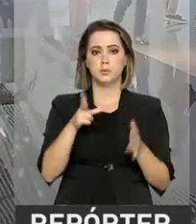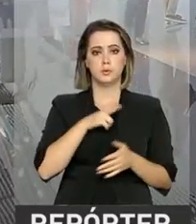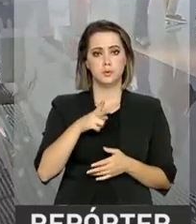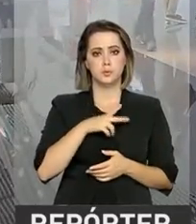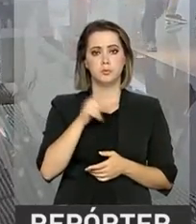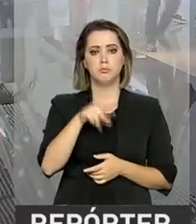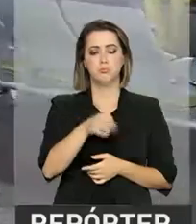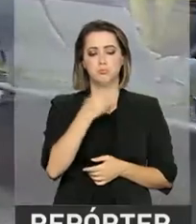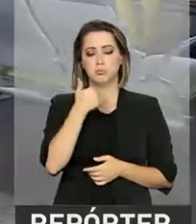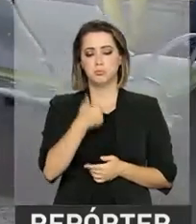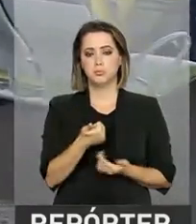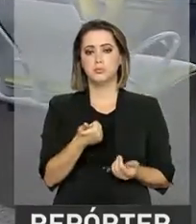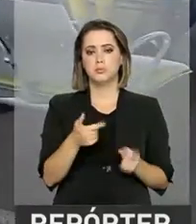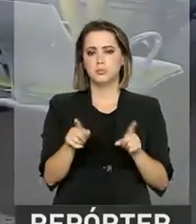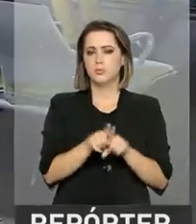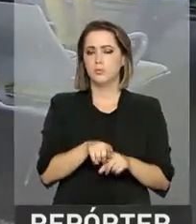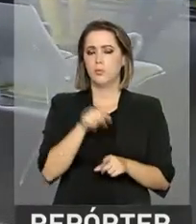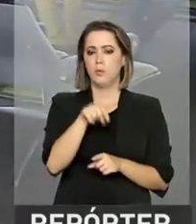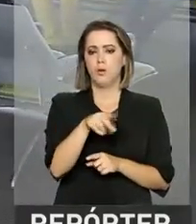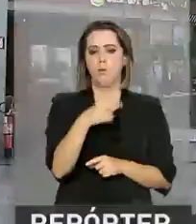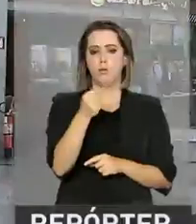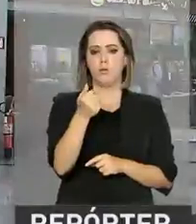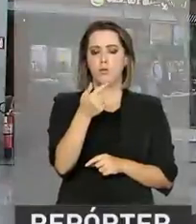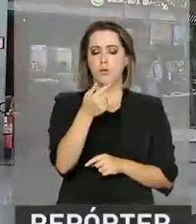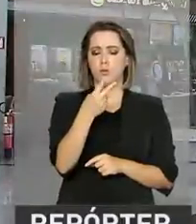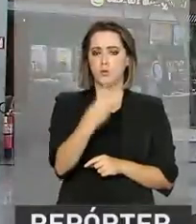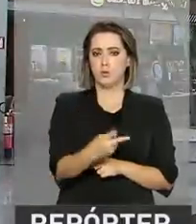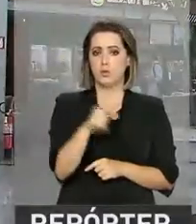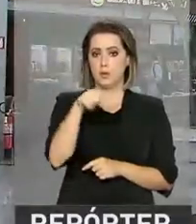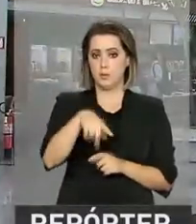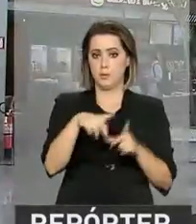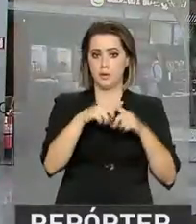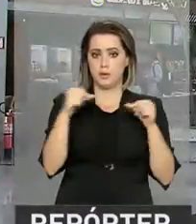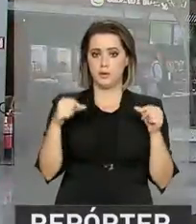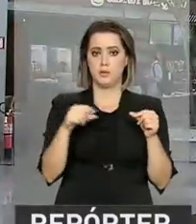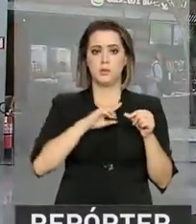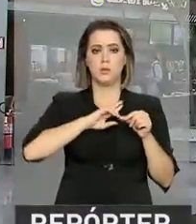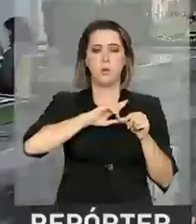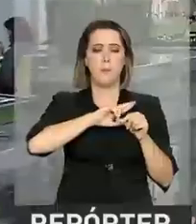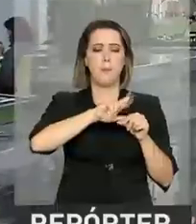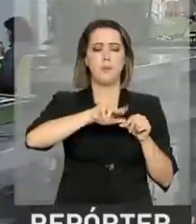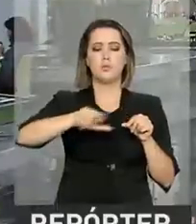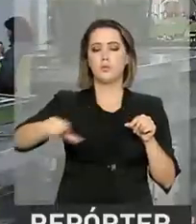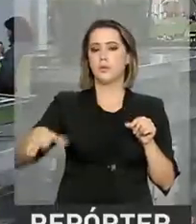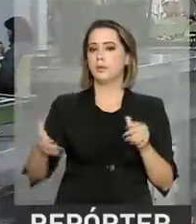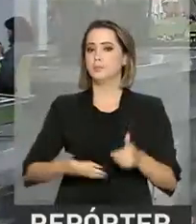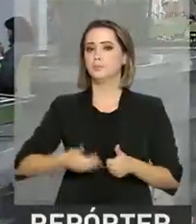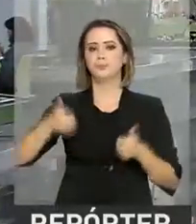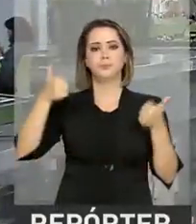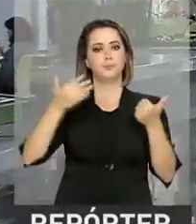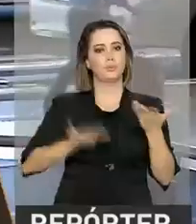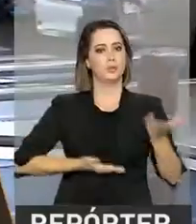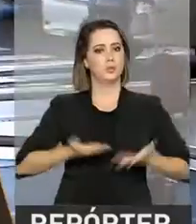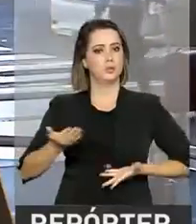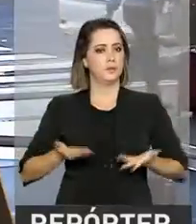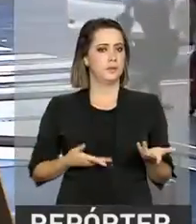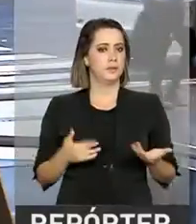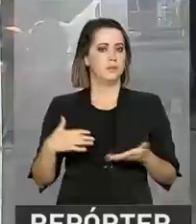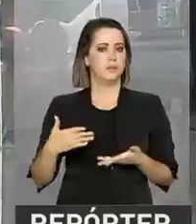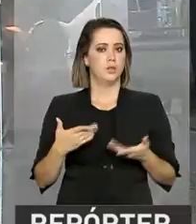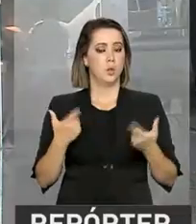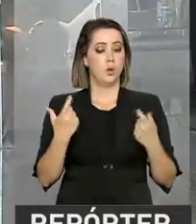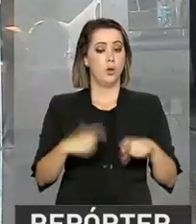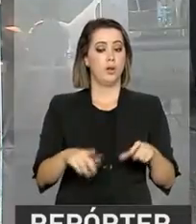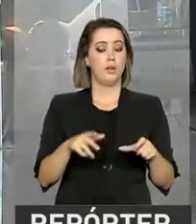pelos passageiros. Concedido em 2012, o Terminal de Brasília recebeu várias melhorias na infraestrutura e serviços, como